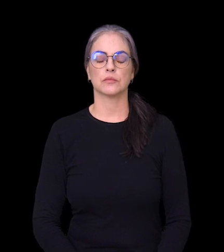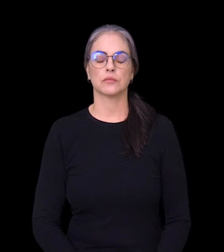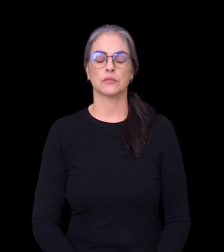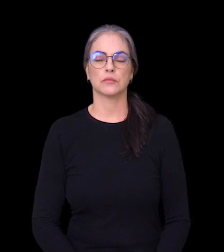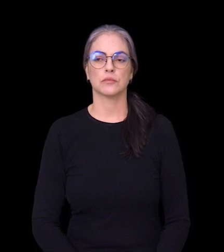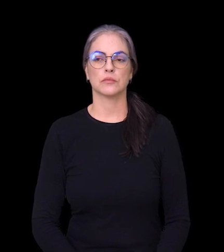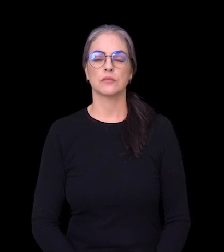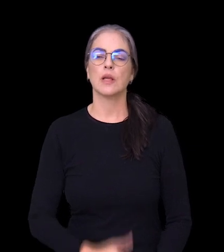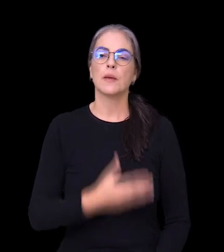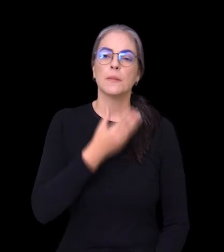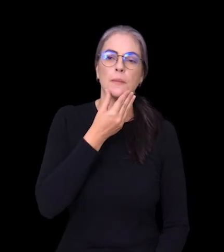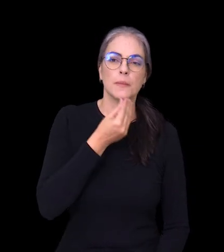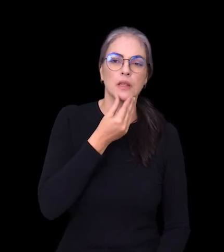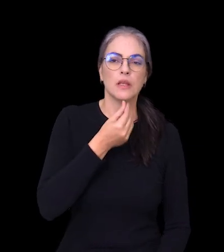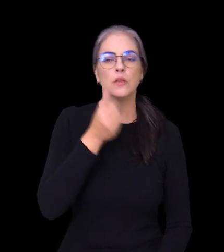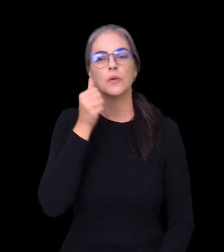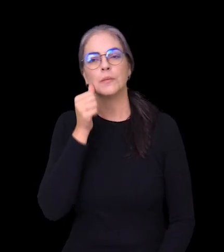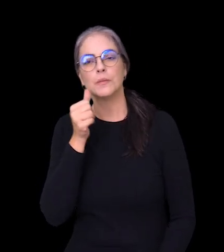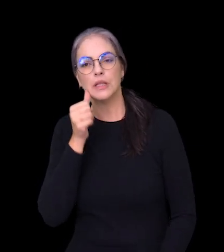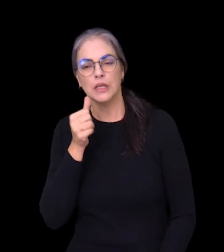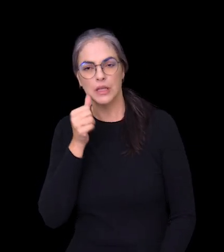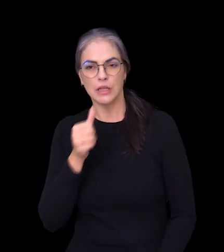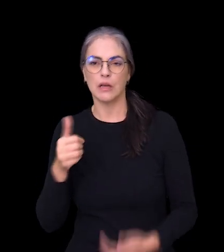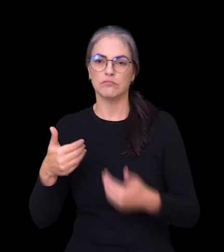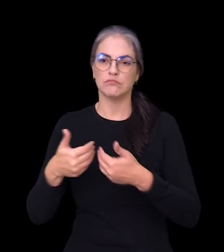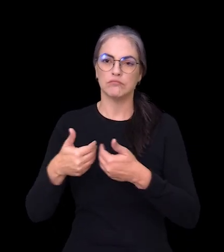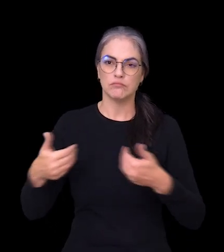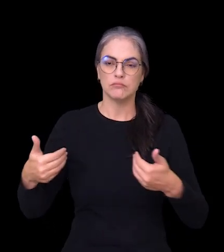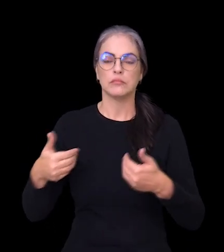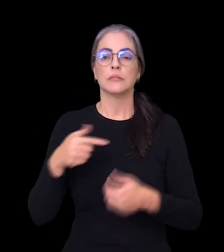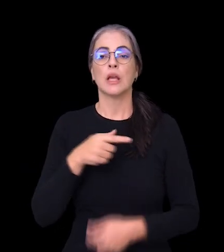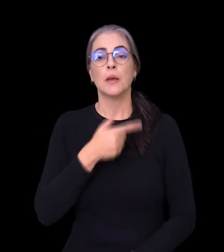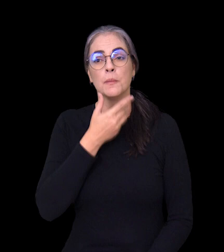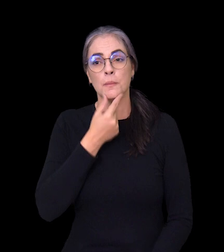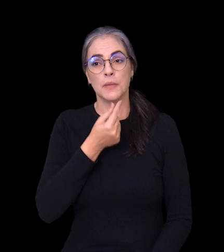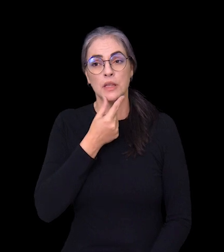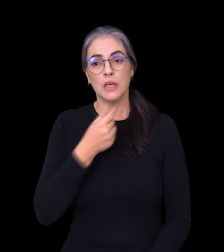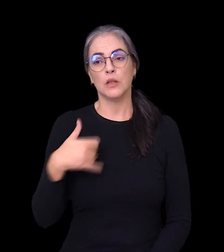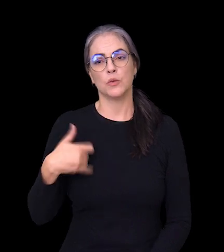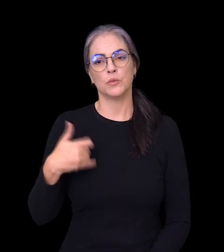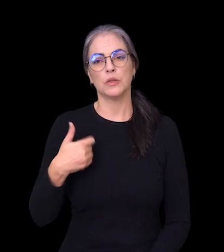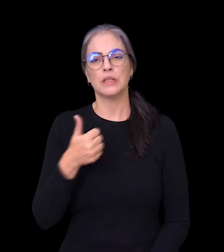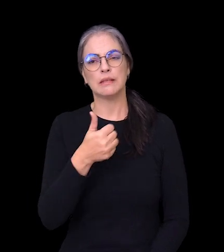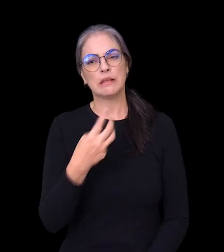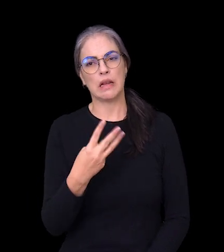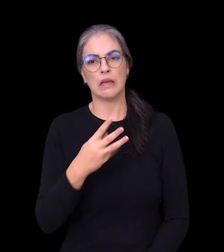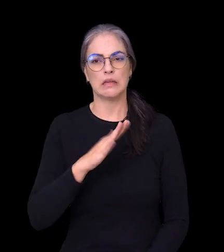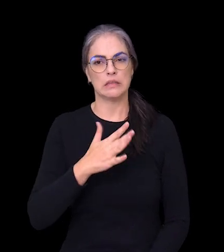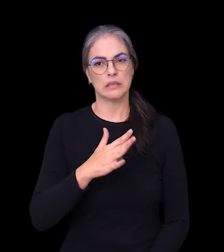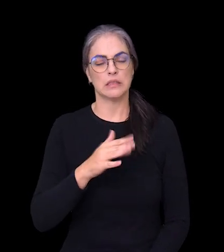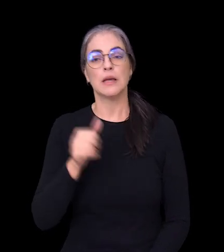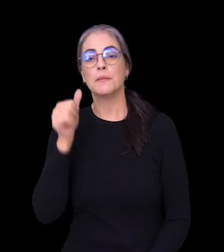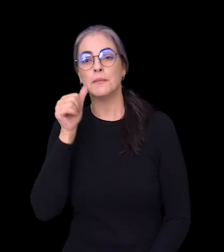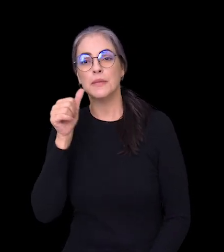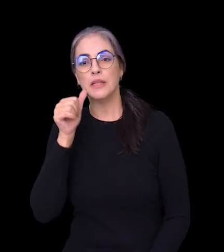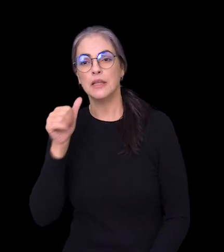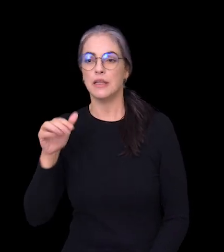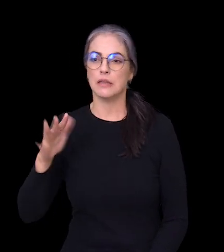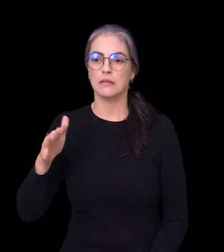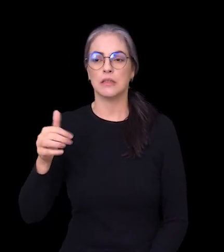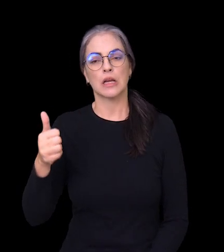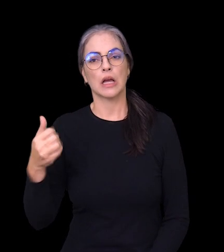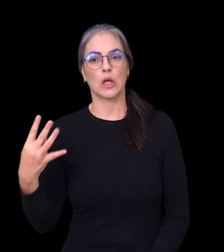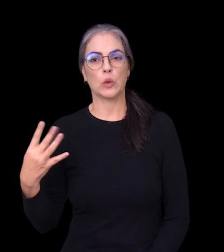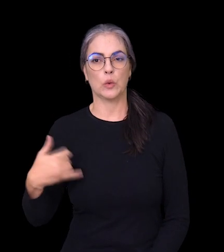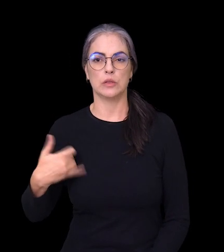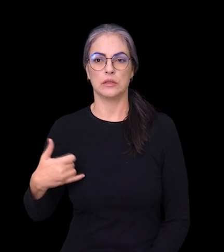separar meninos e meninas, ou seja, os meninos começaram em média com 13 anos e as meninas em média com 14